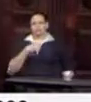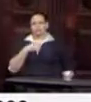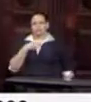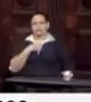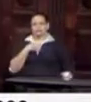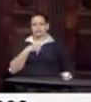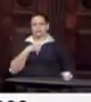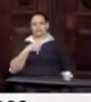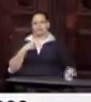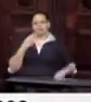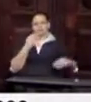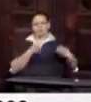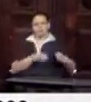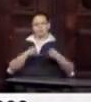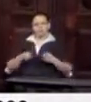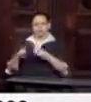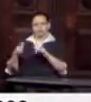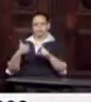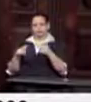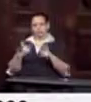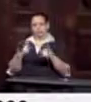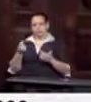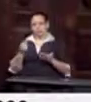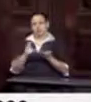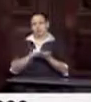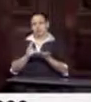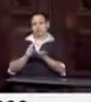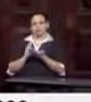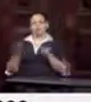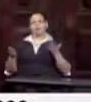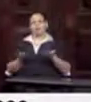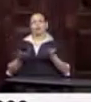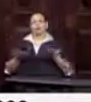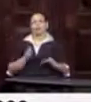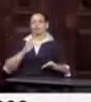sensíveis para aqueles setores que geram emprego, geram renda e que hoje estão